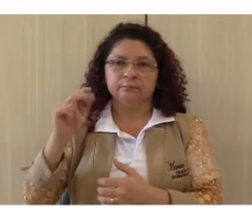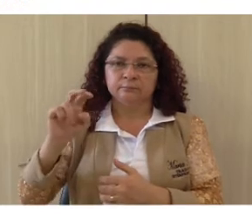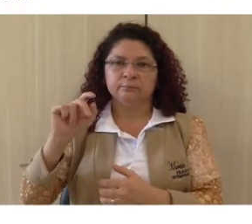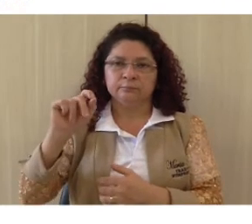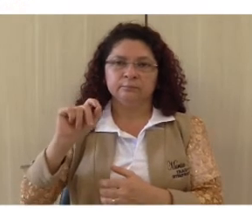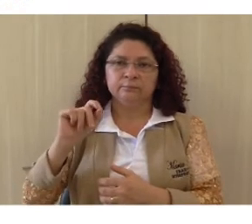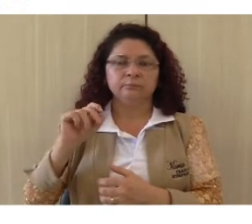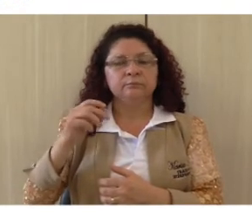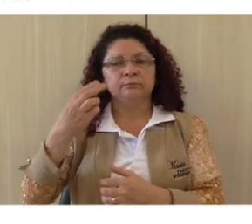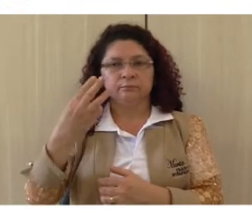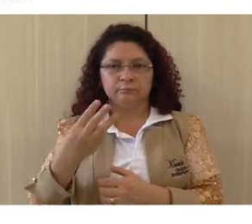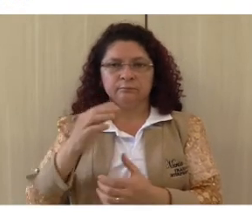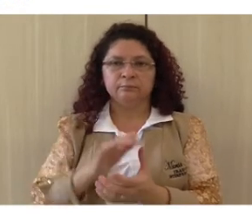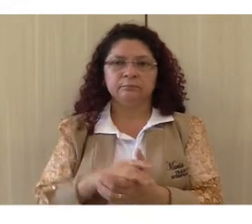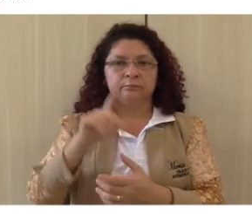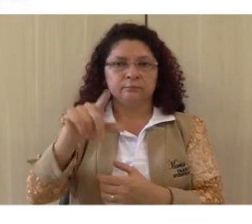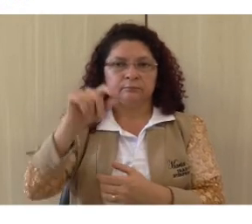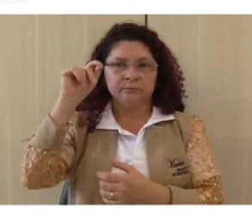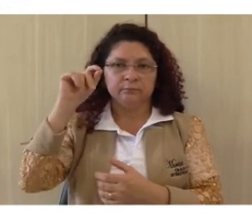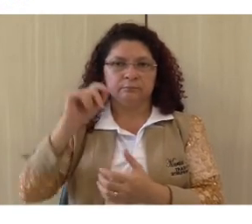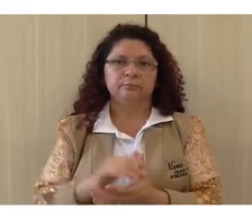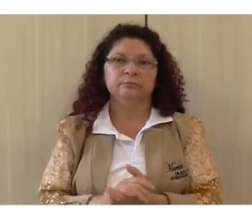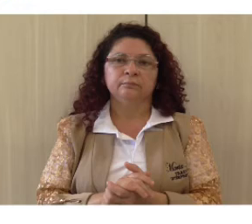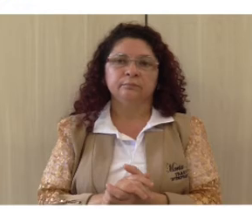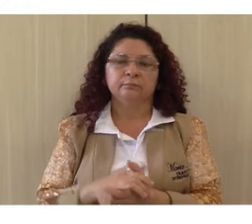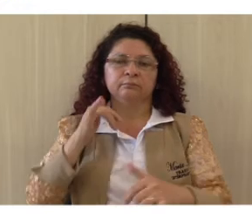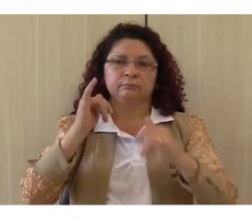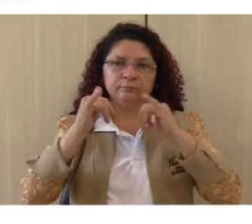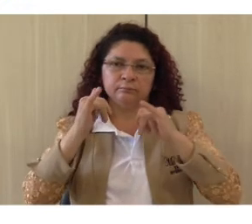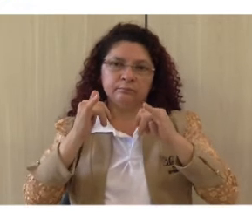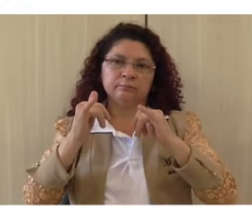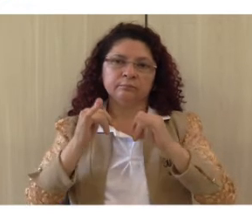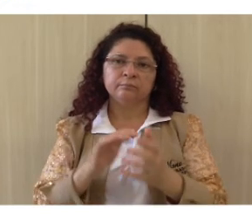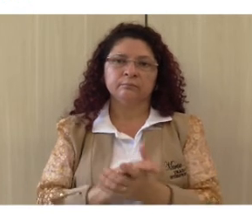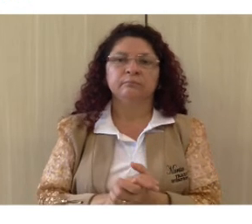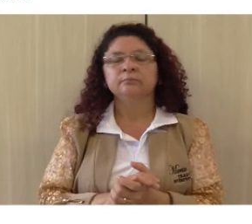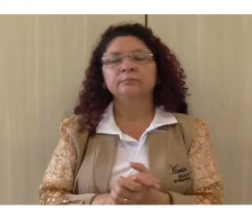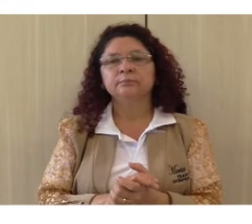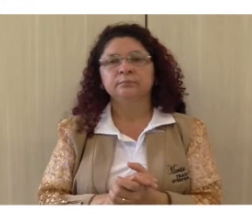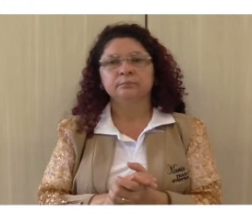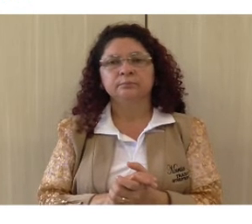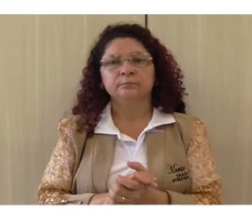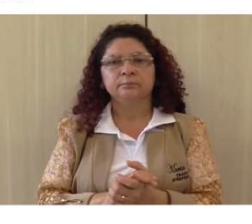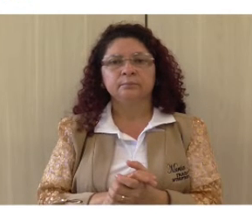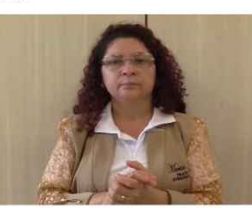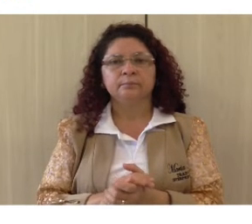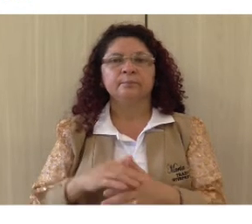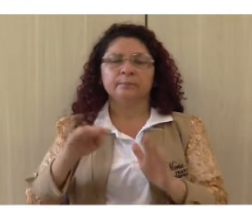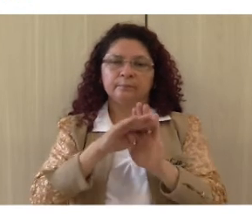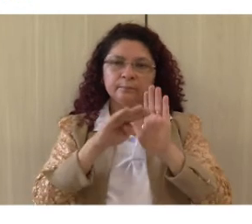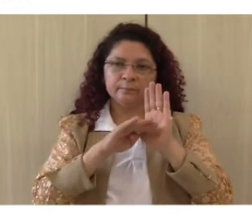15.3. A convocação dos candidatos da lista de espera será publicada no ambiente virtual do processo seletivo, no